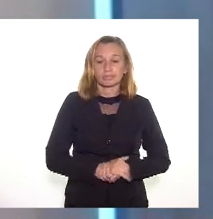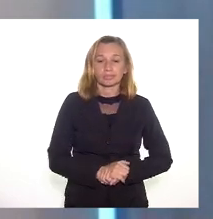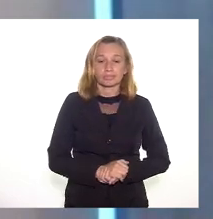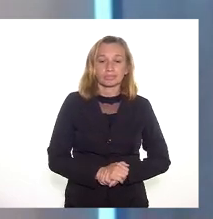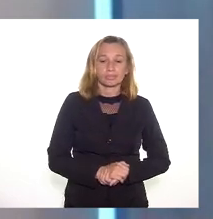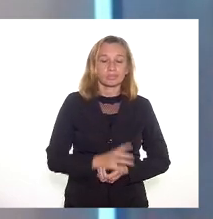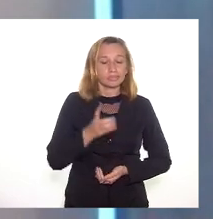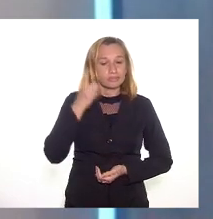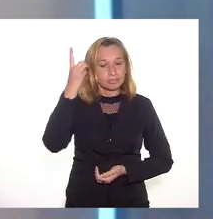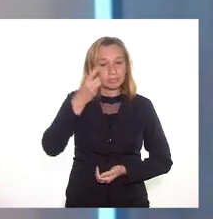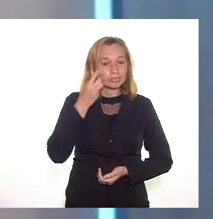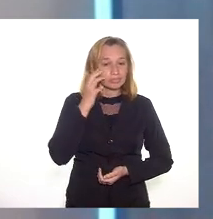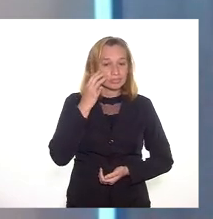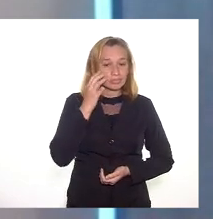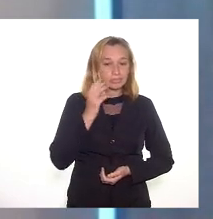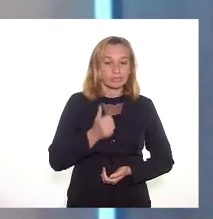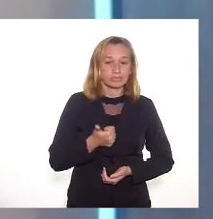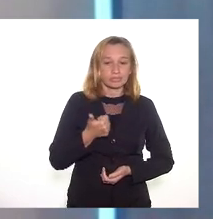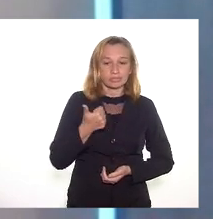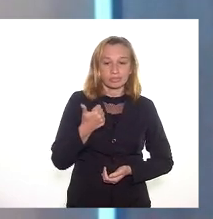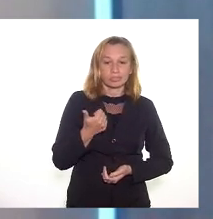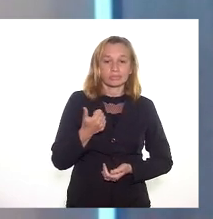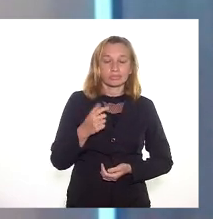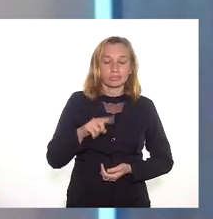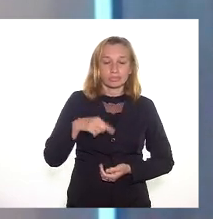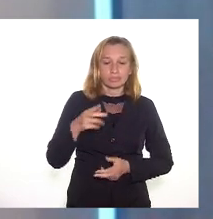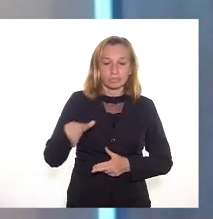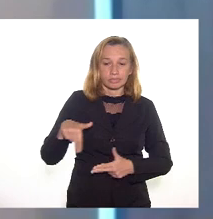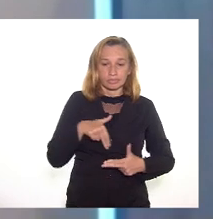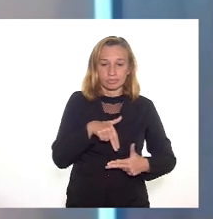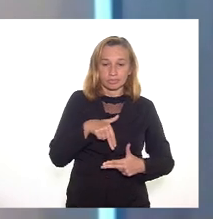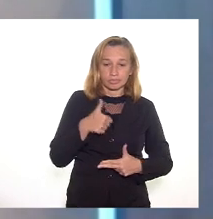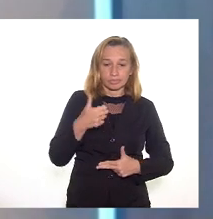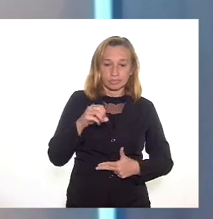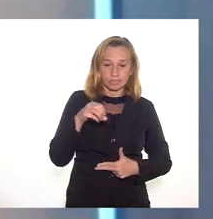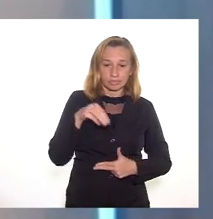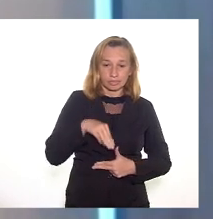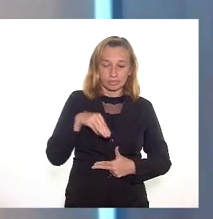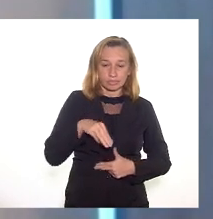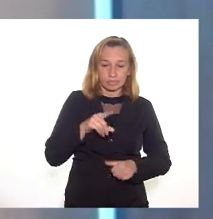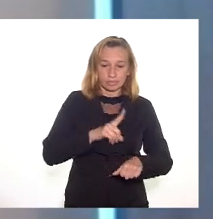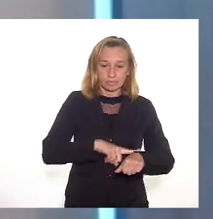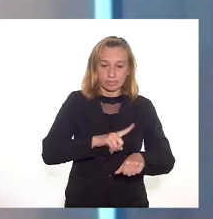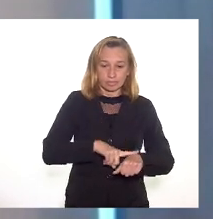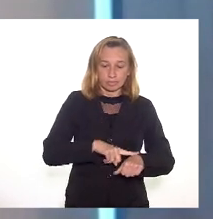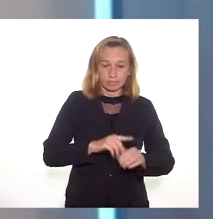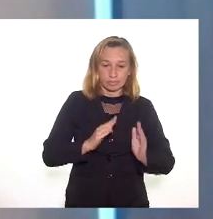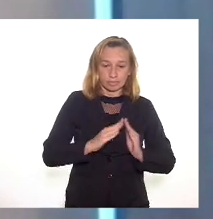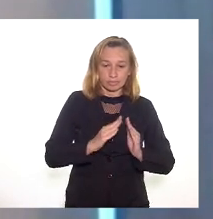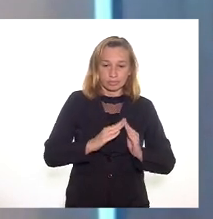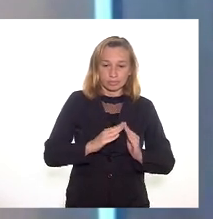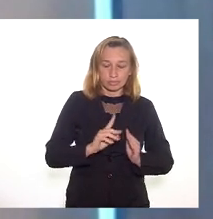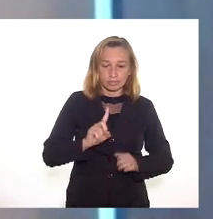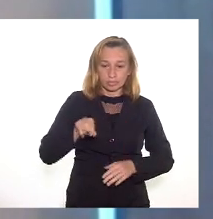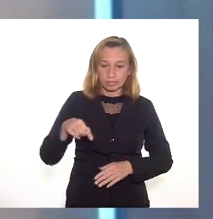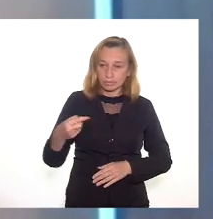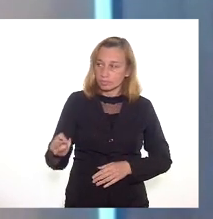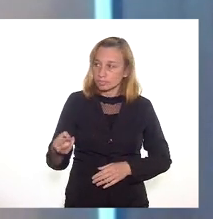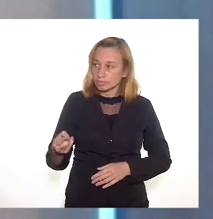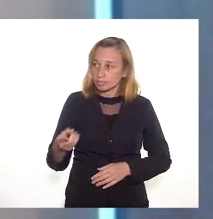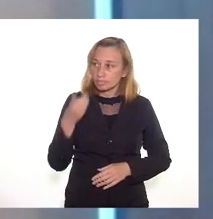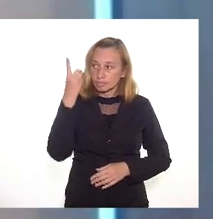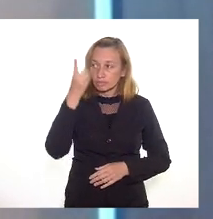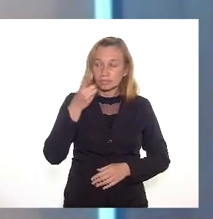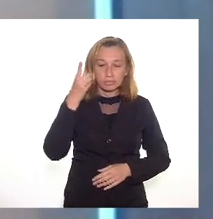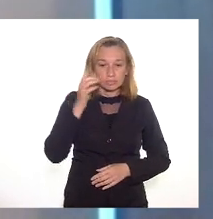deputado Valdeque Carneiro a excelência é próximo morador escrito responde 10 minutos no tempo regimental e logo em seguida o